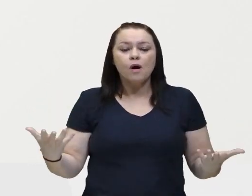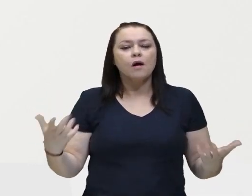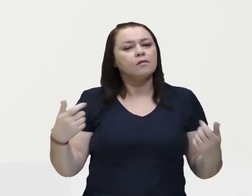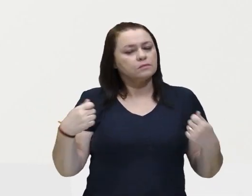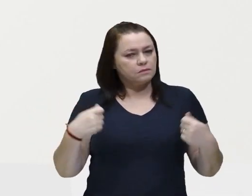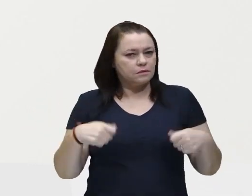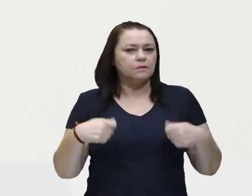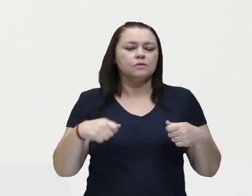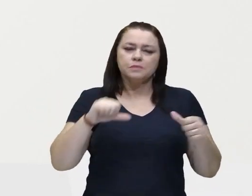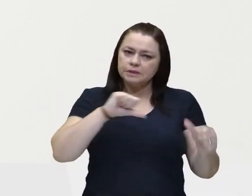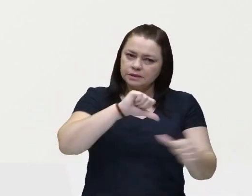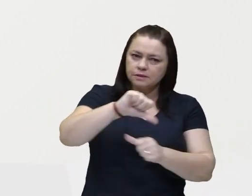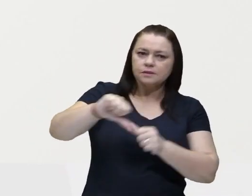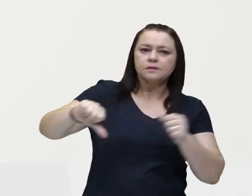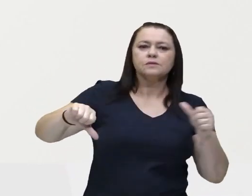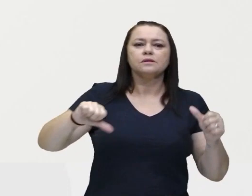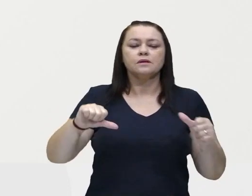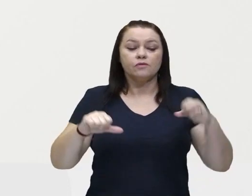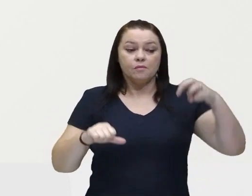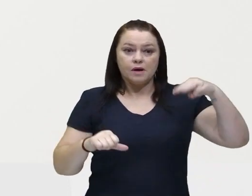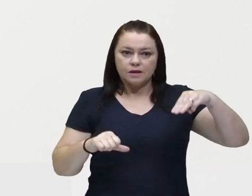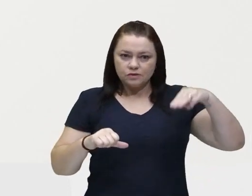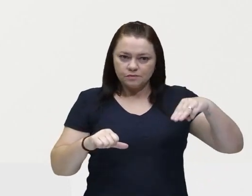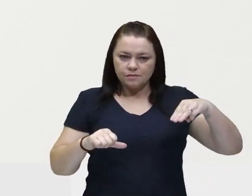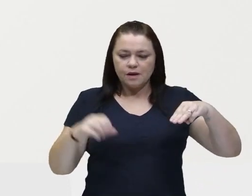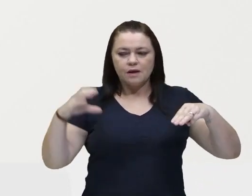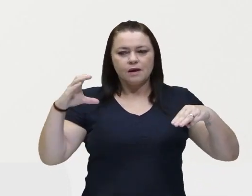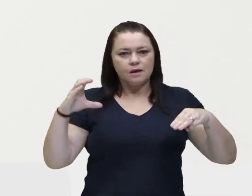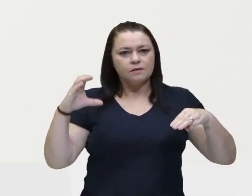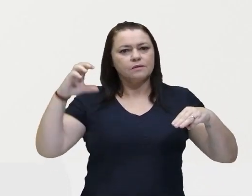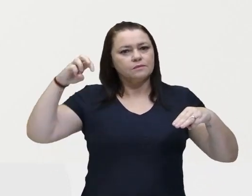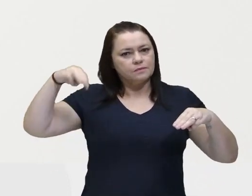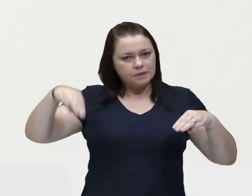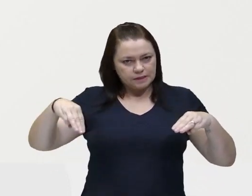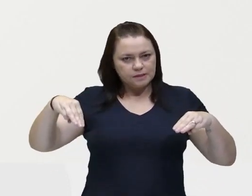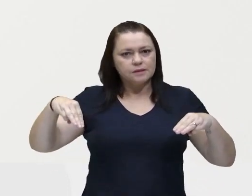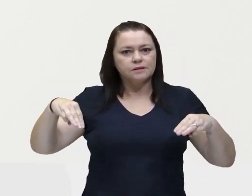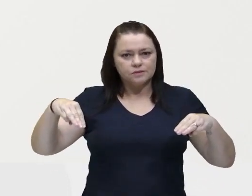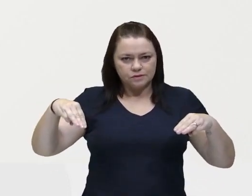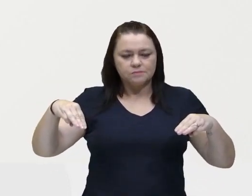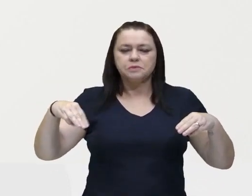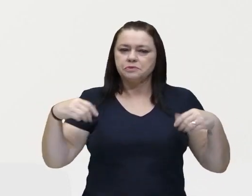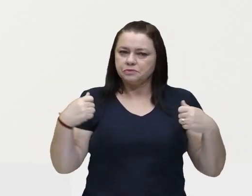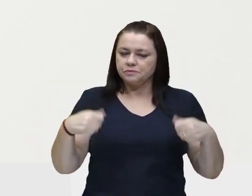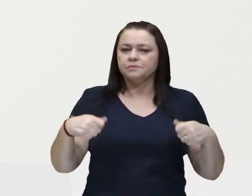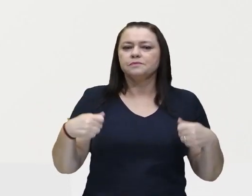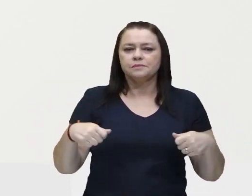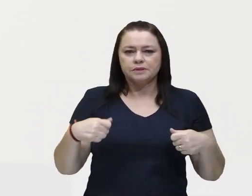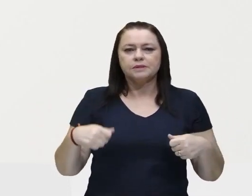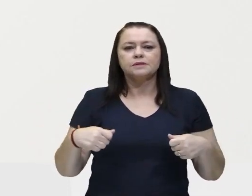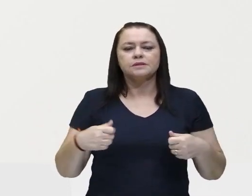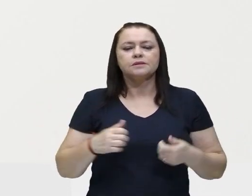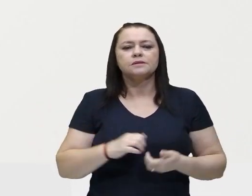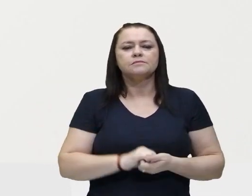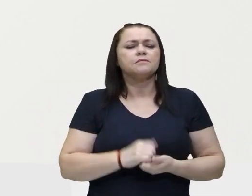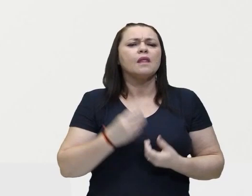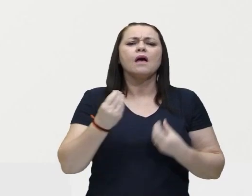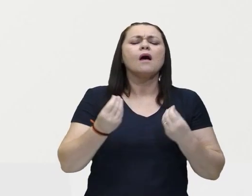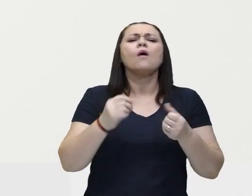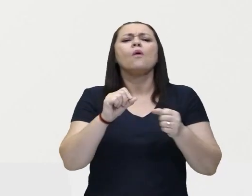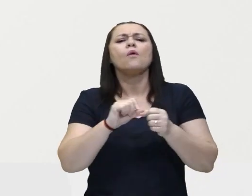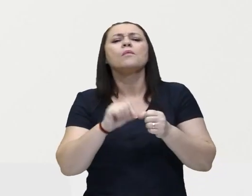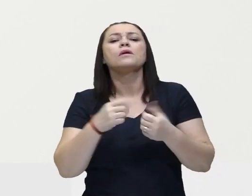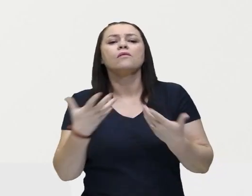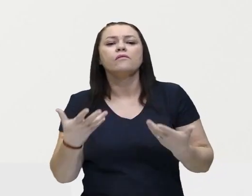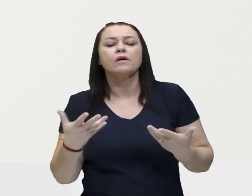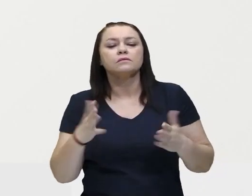fazer uma transformação de metro para centímetro. Como é que eu faço isso,